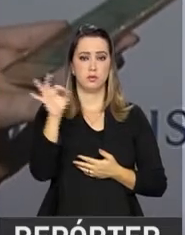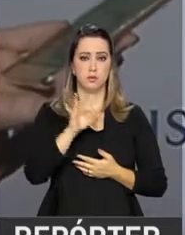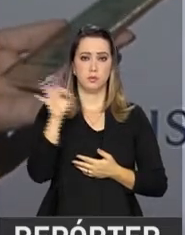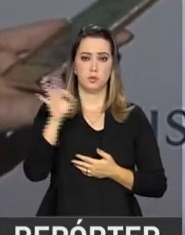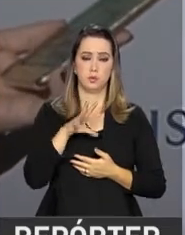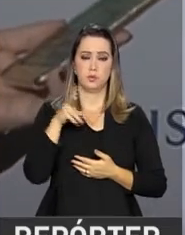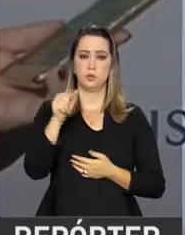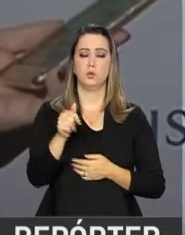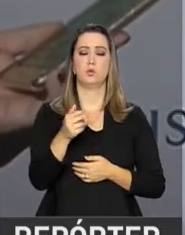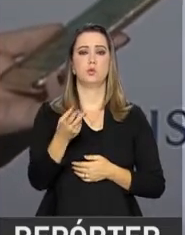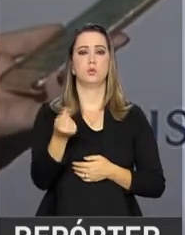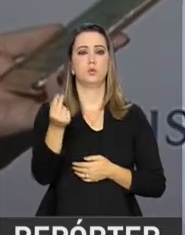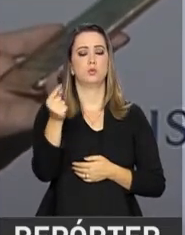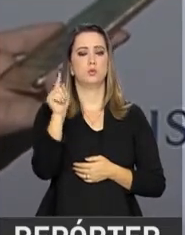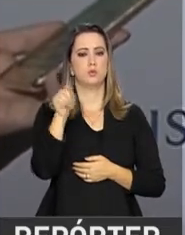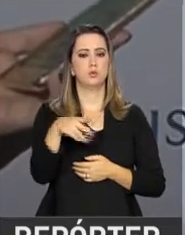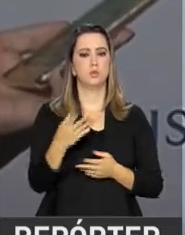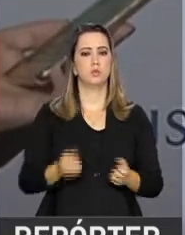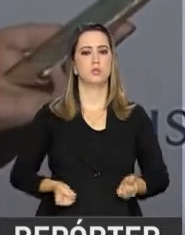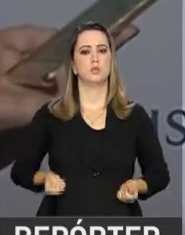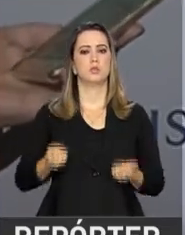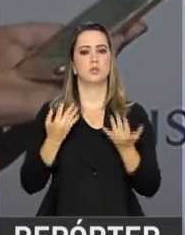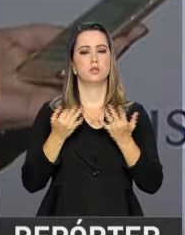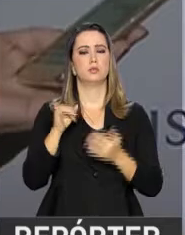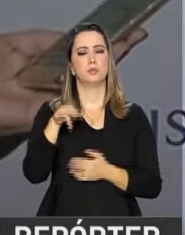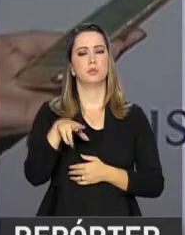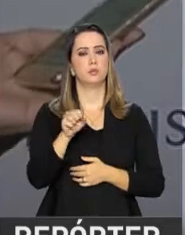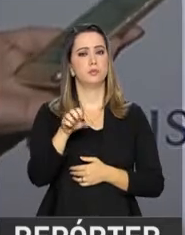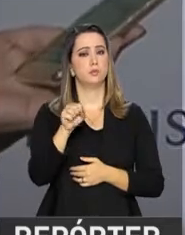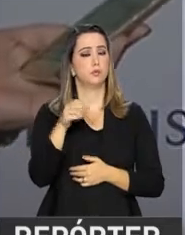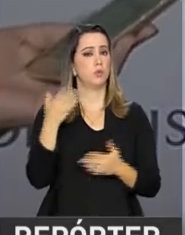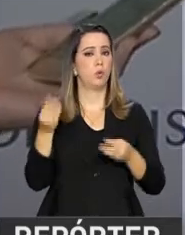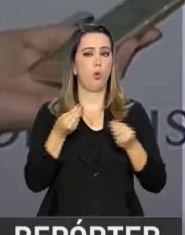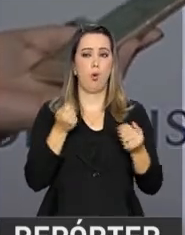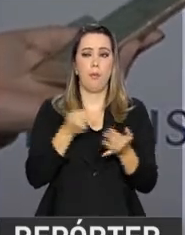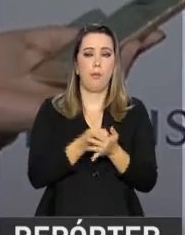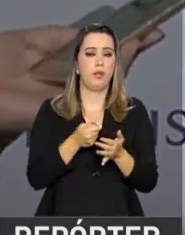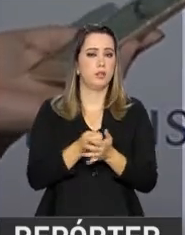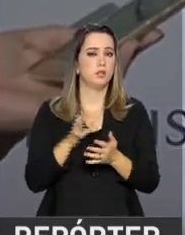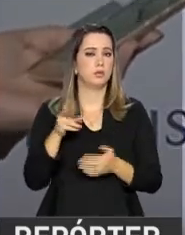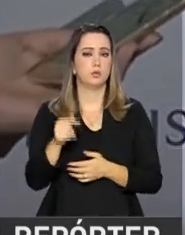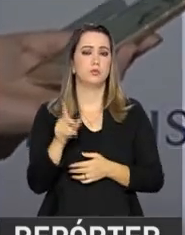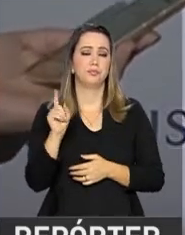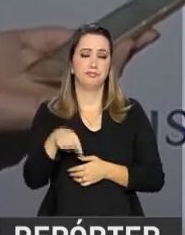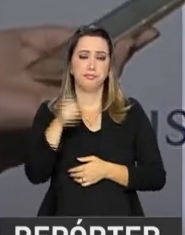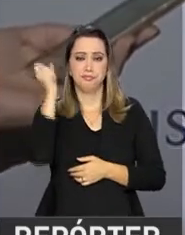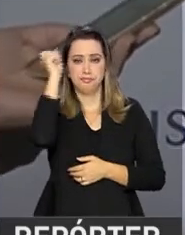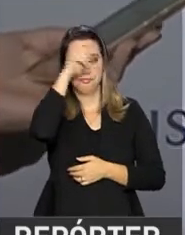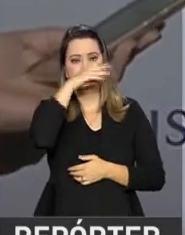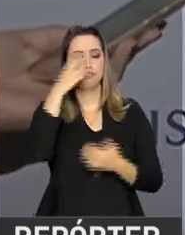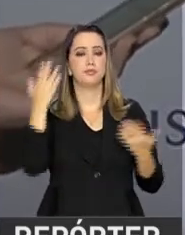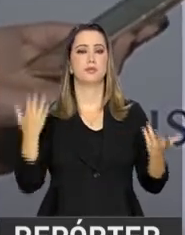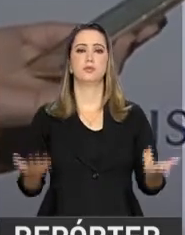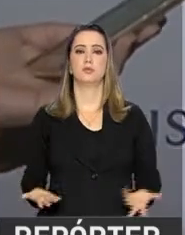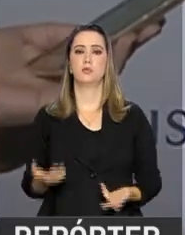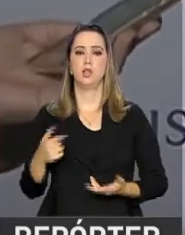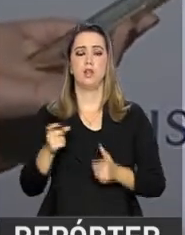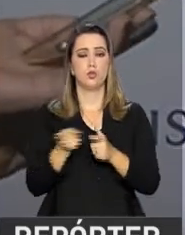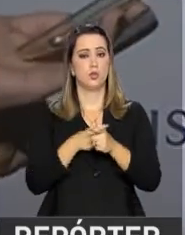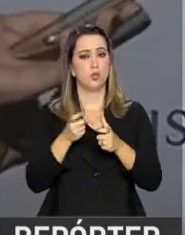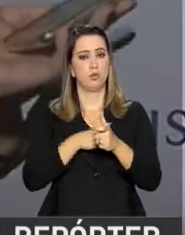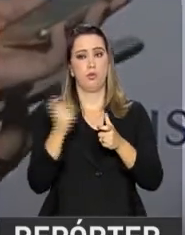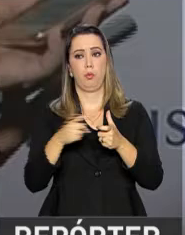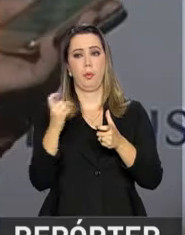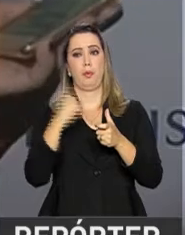57% do total do orçamento foi despesa da Previdência. É insustentável isso. O déficit da